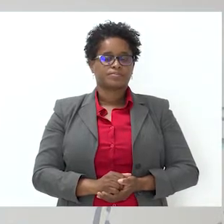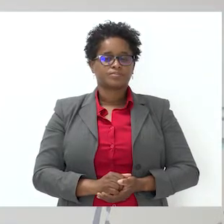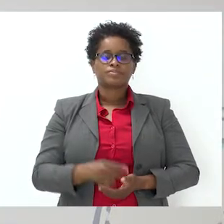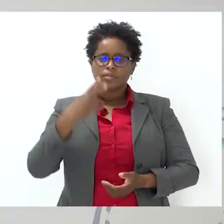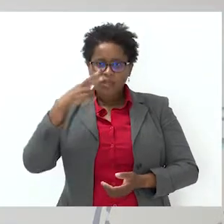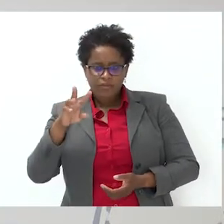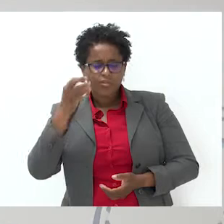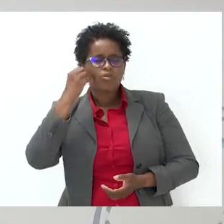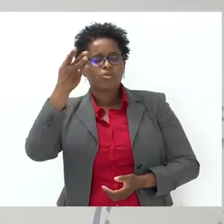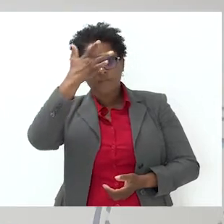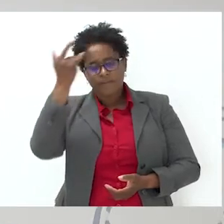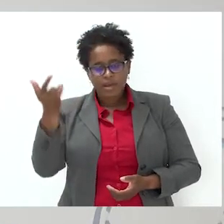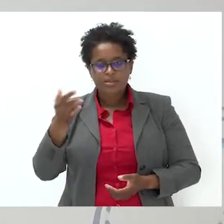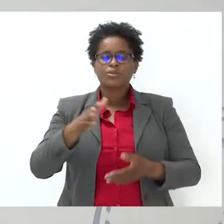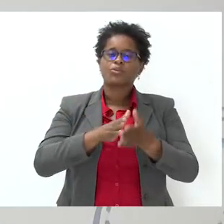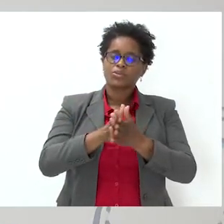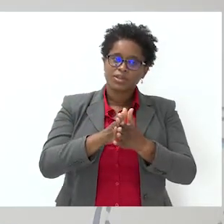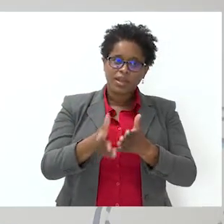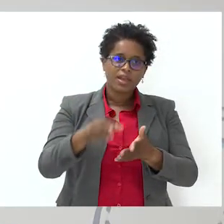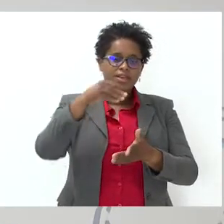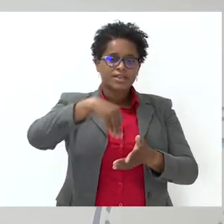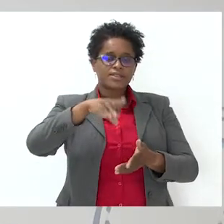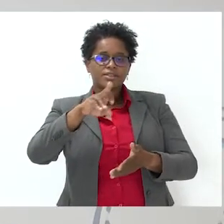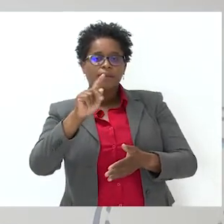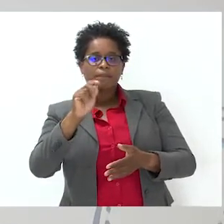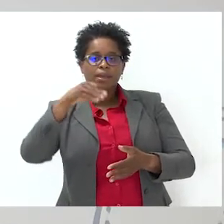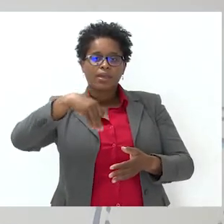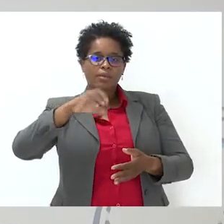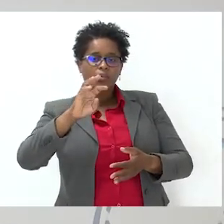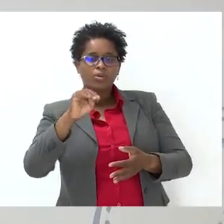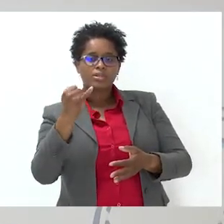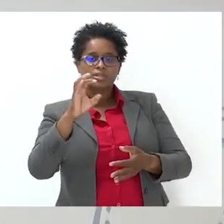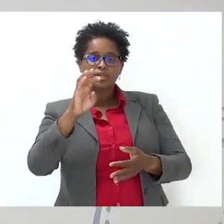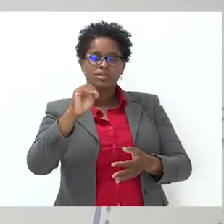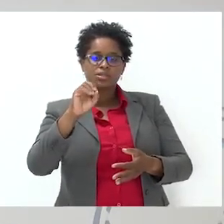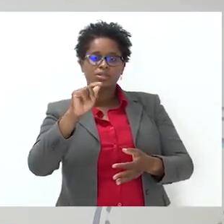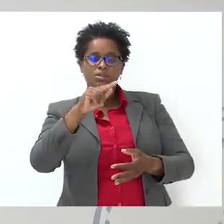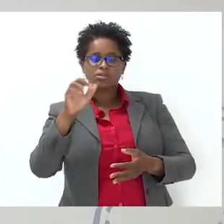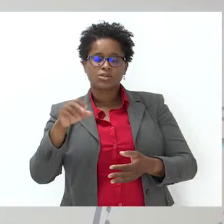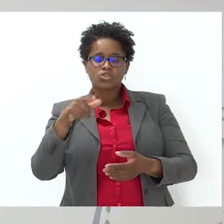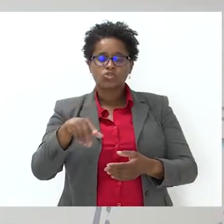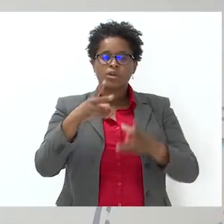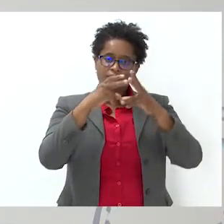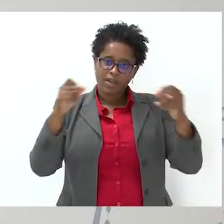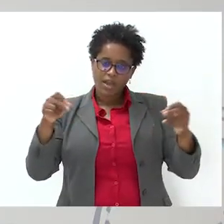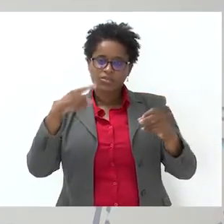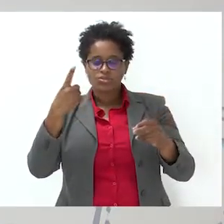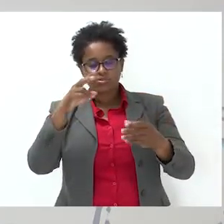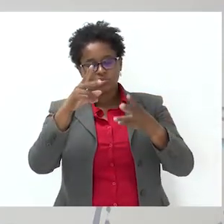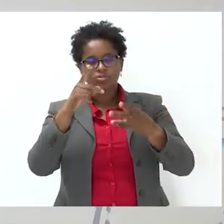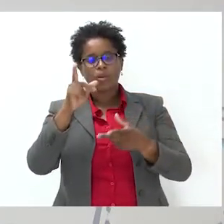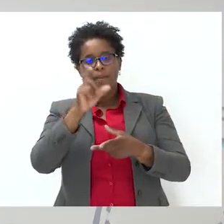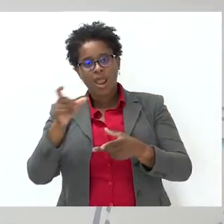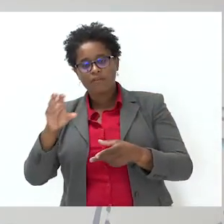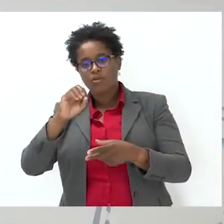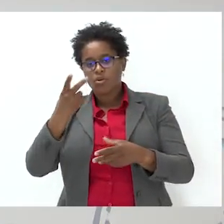Então, viram como é fácil usar as preposições numa expressão, numa frase ou num